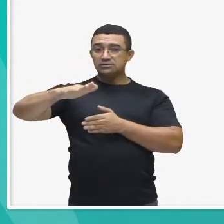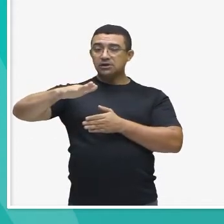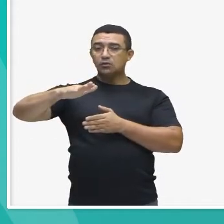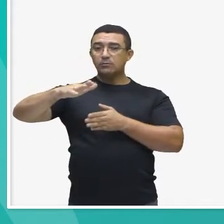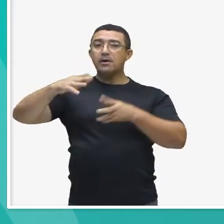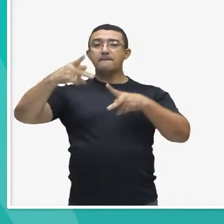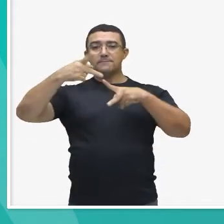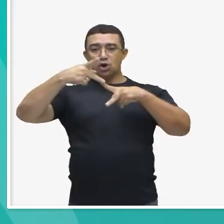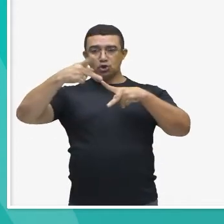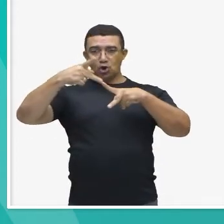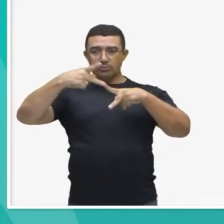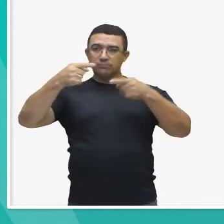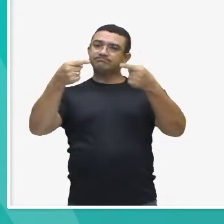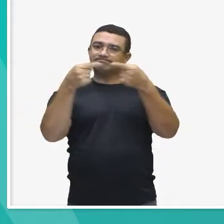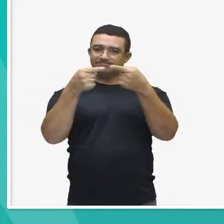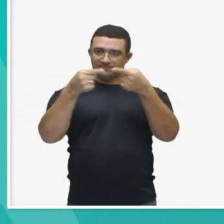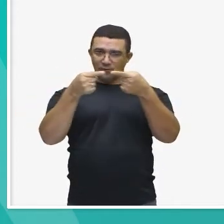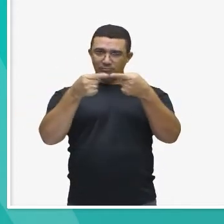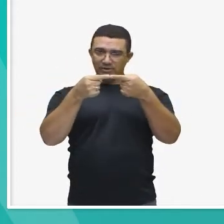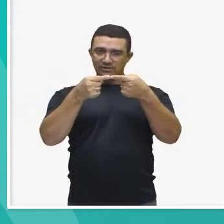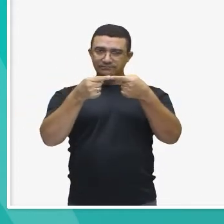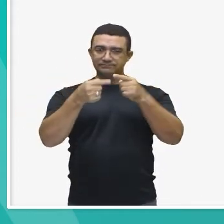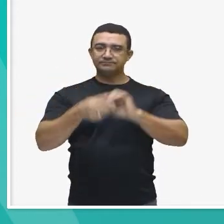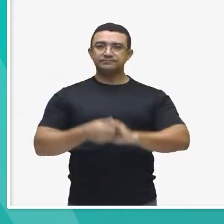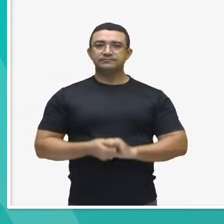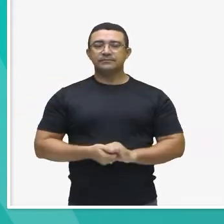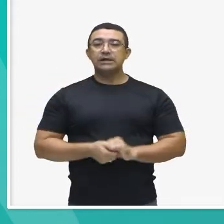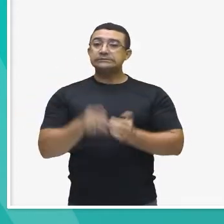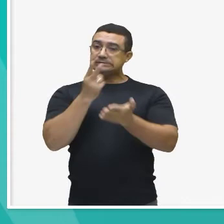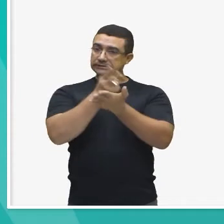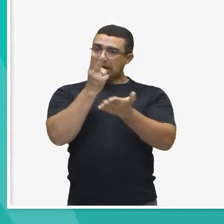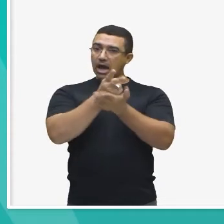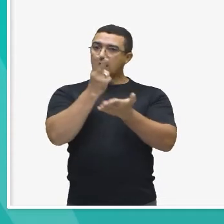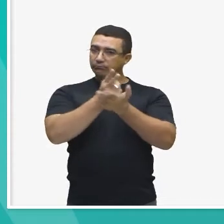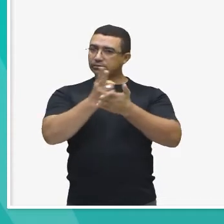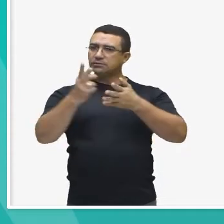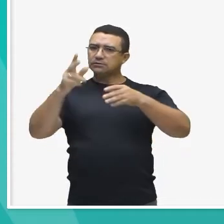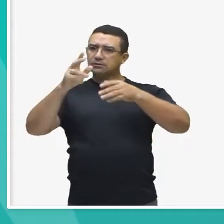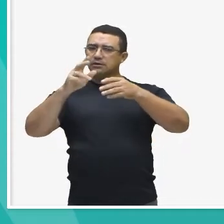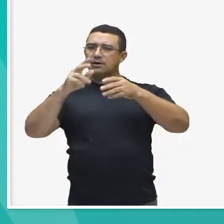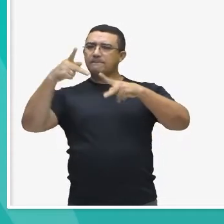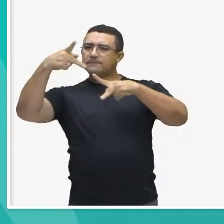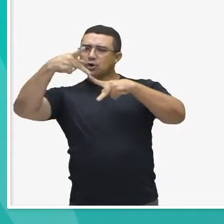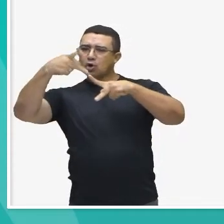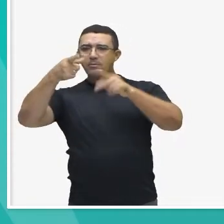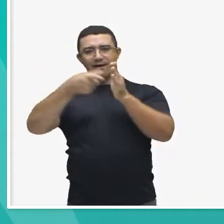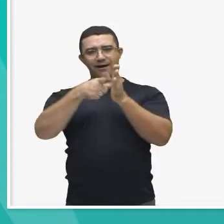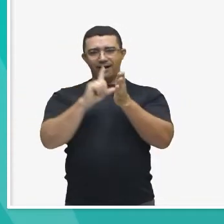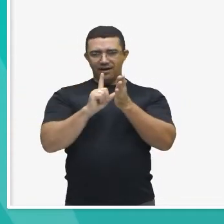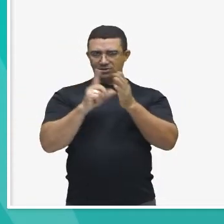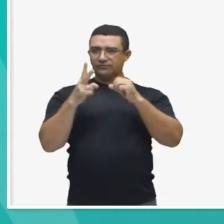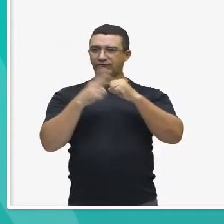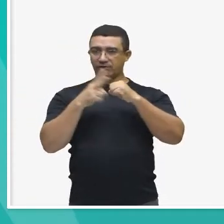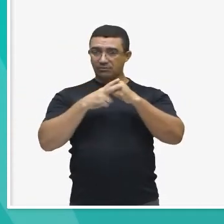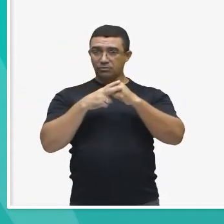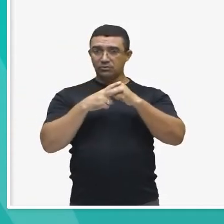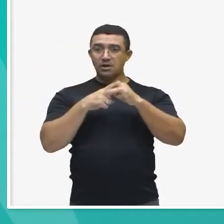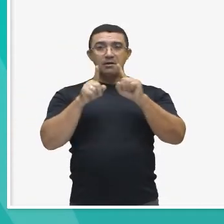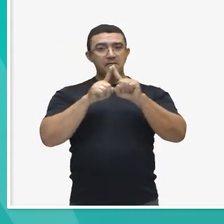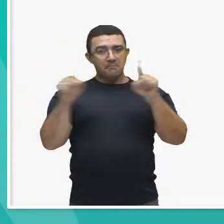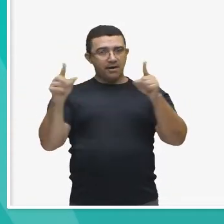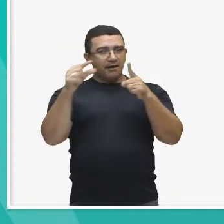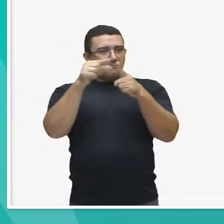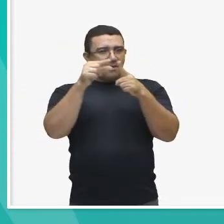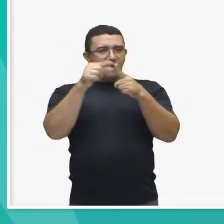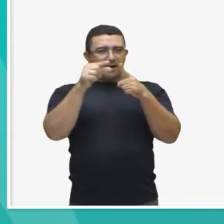verbo. Veja que sempre os pronomes vêm antes do verbo, mas há as palavras atrativas